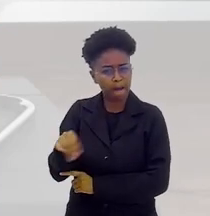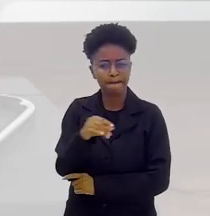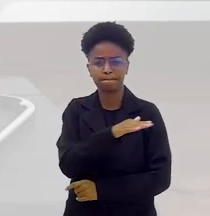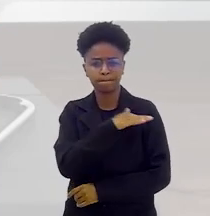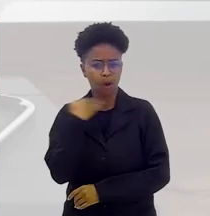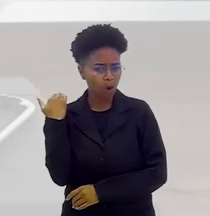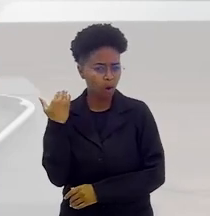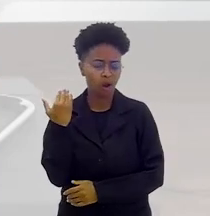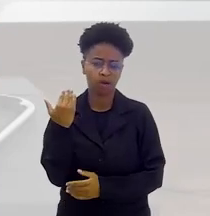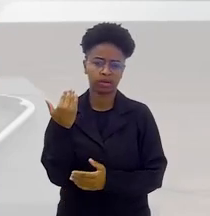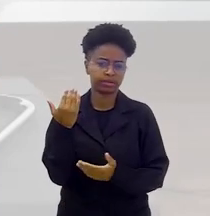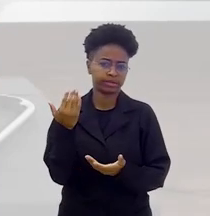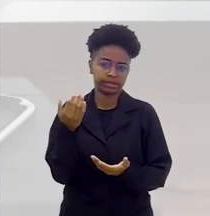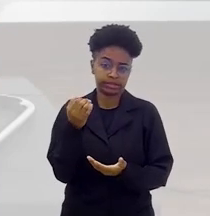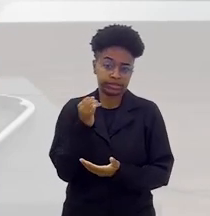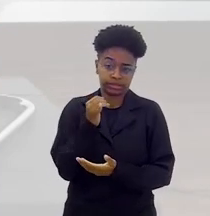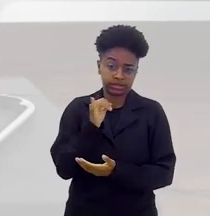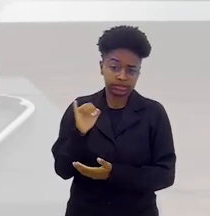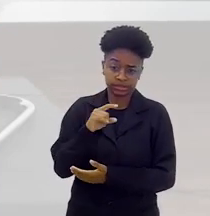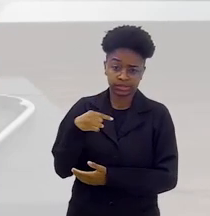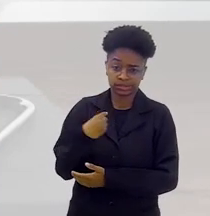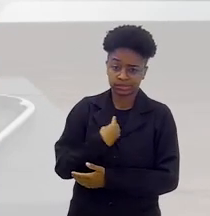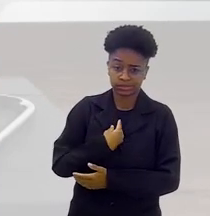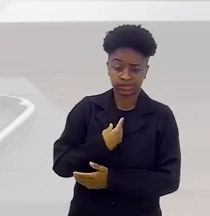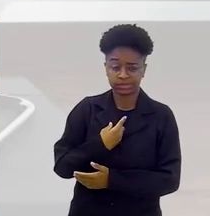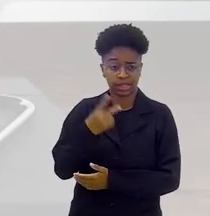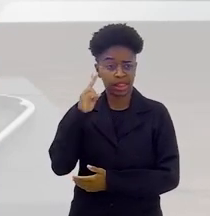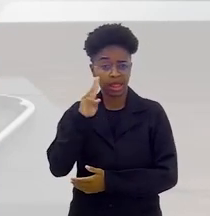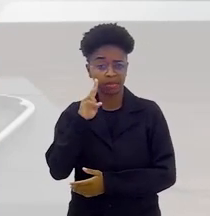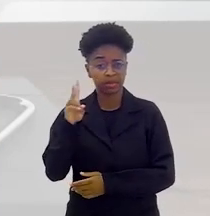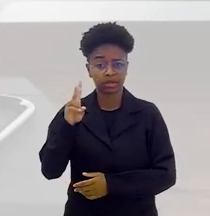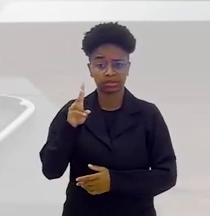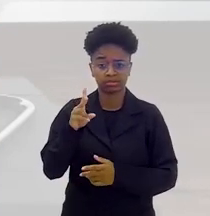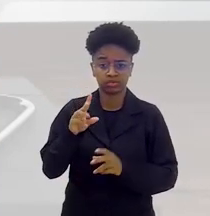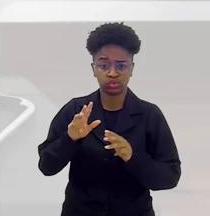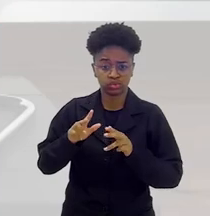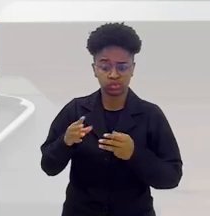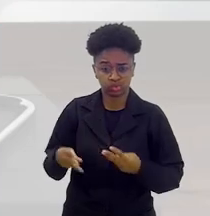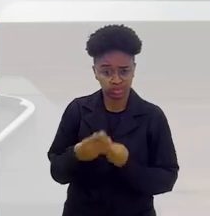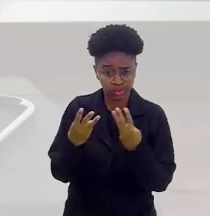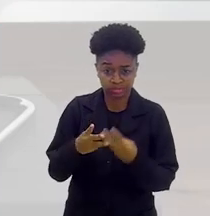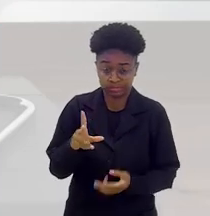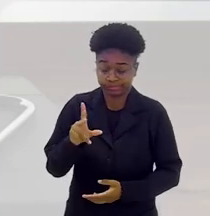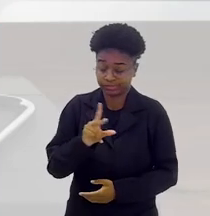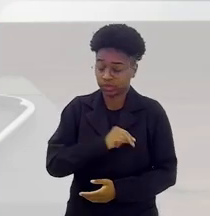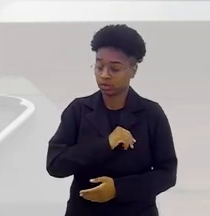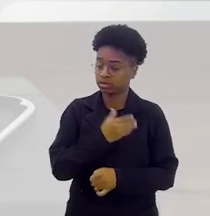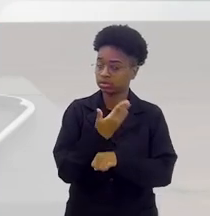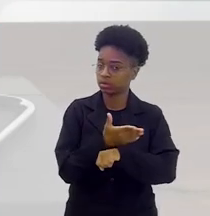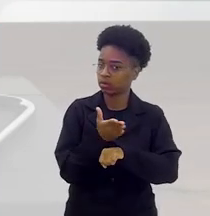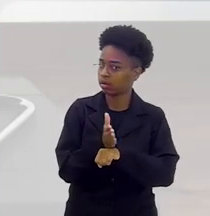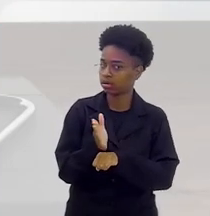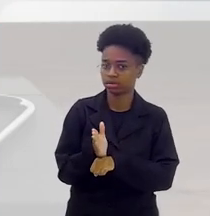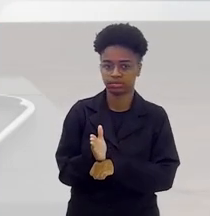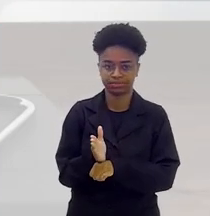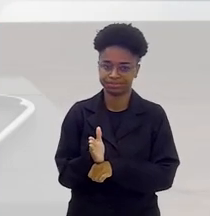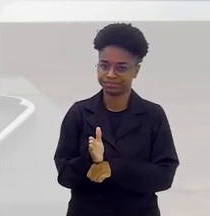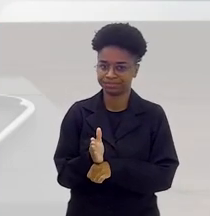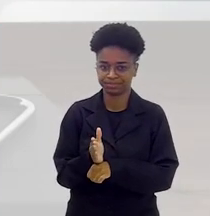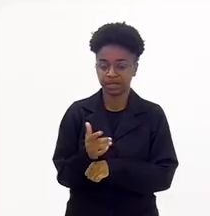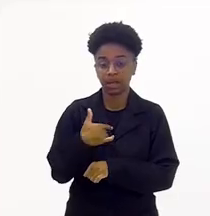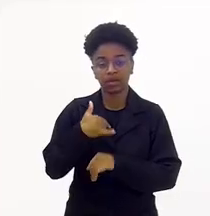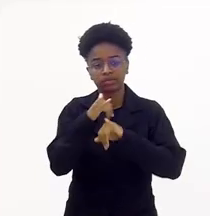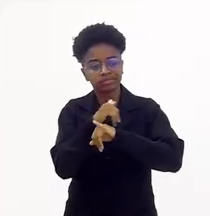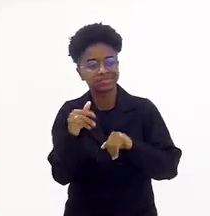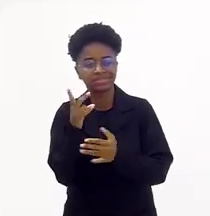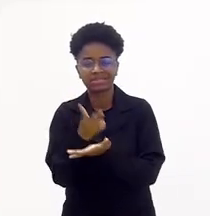torturados, foram mortos. Se a gente for, então, entrar na história dos judeus, nossa, o tempo todo.